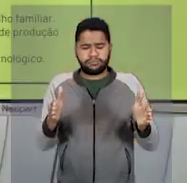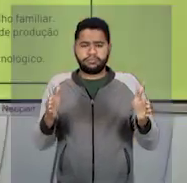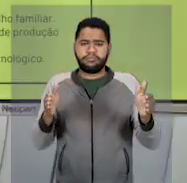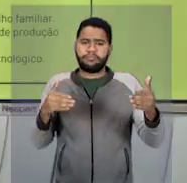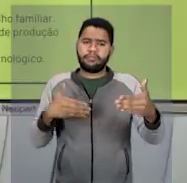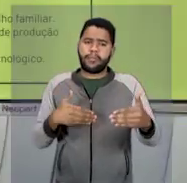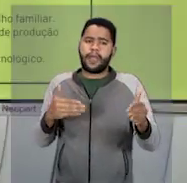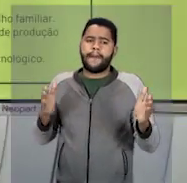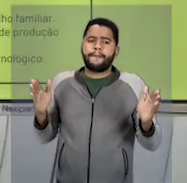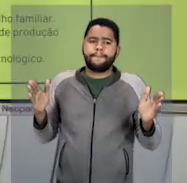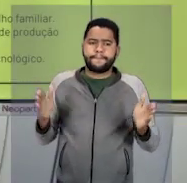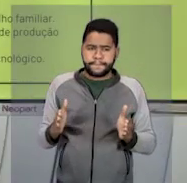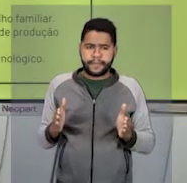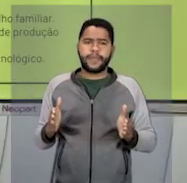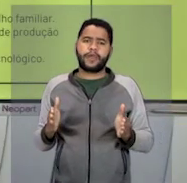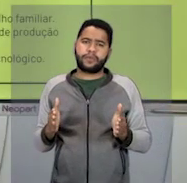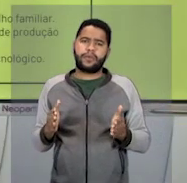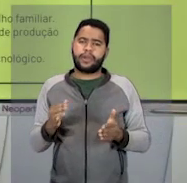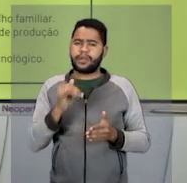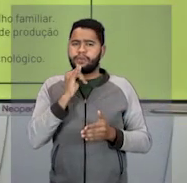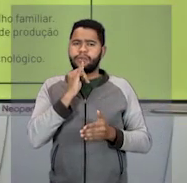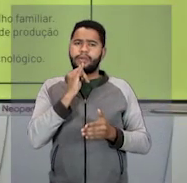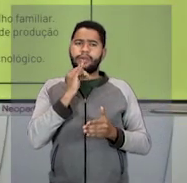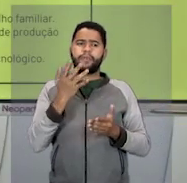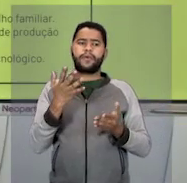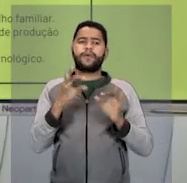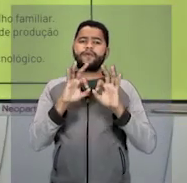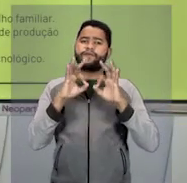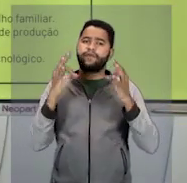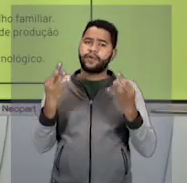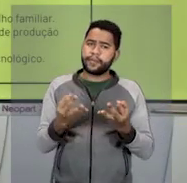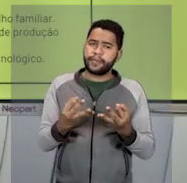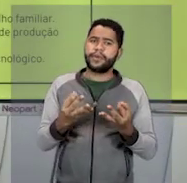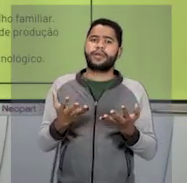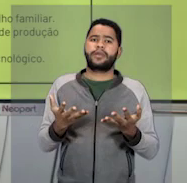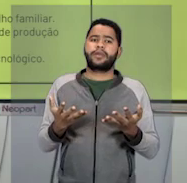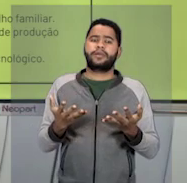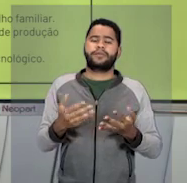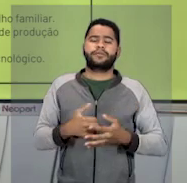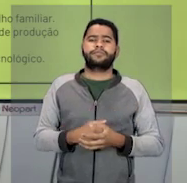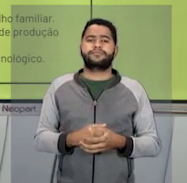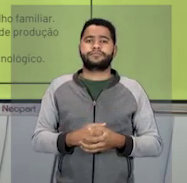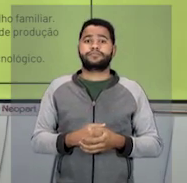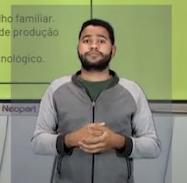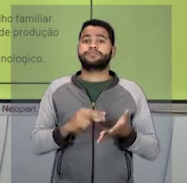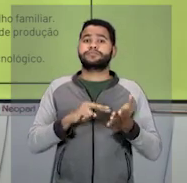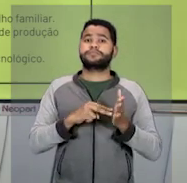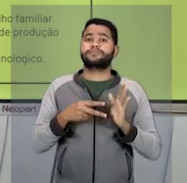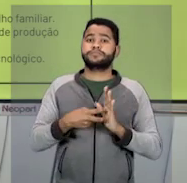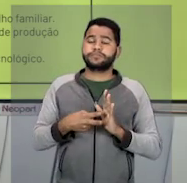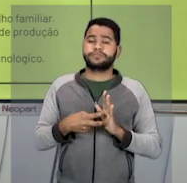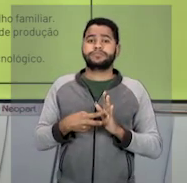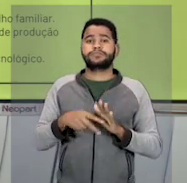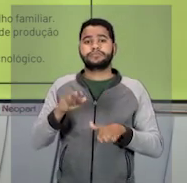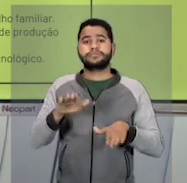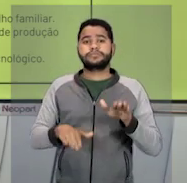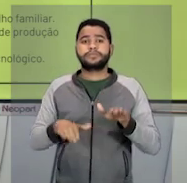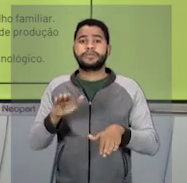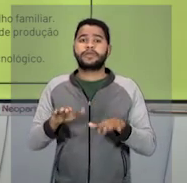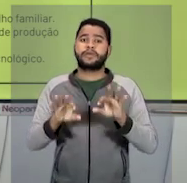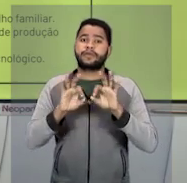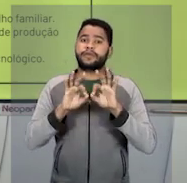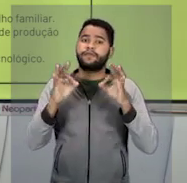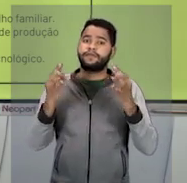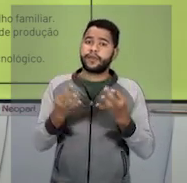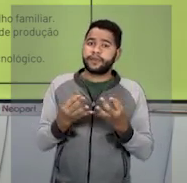a chamada muito comum, muito familiar, né? A chamada agricultura familiar, ou seja, são muitas vezes as